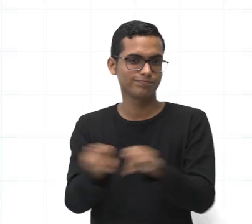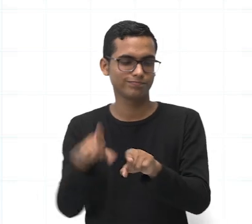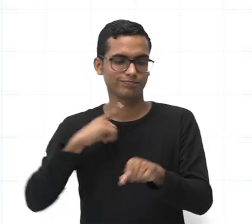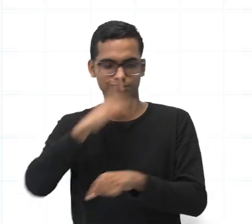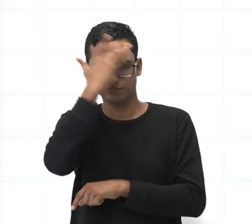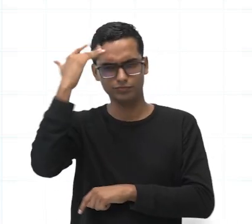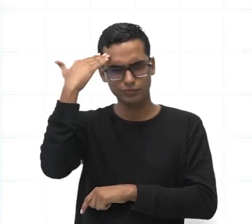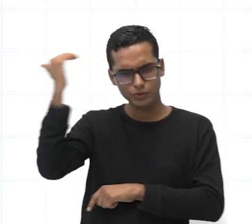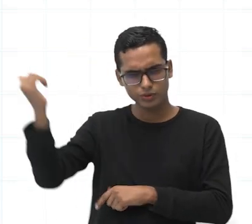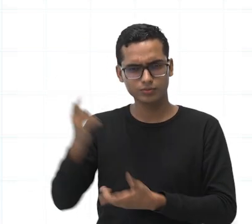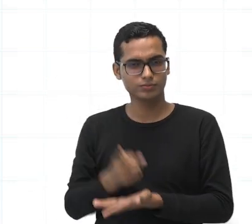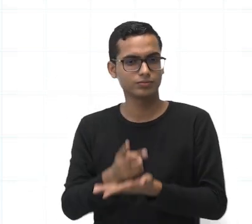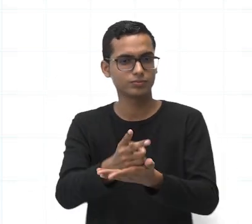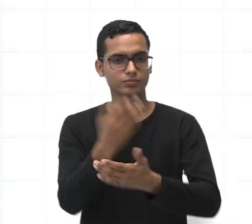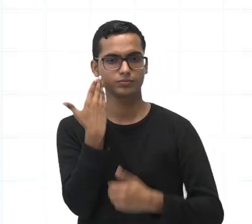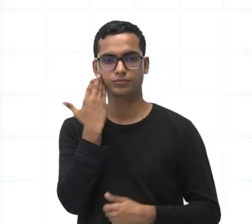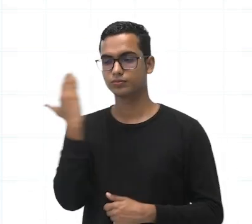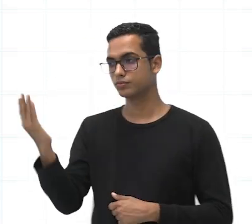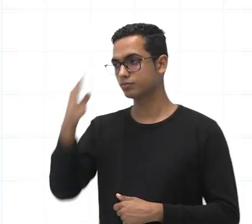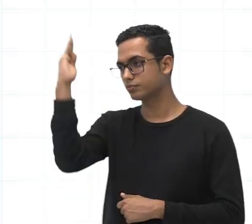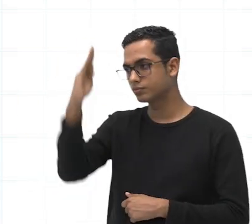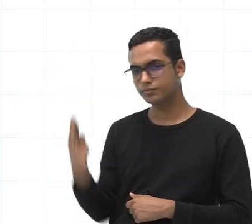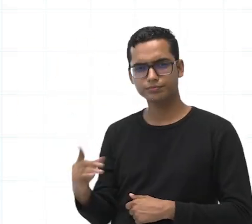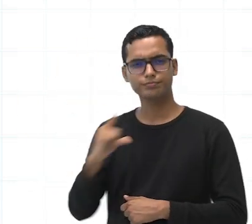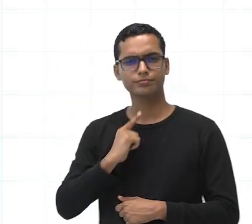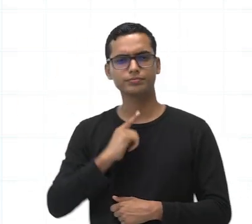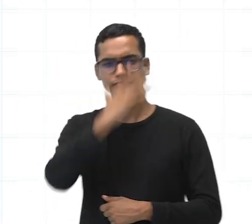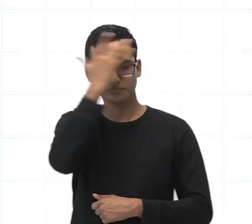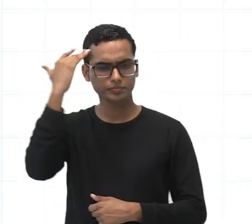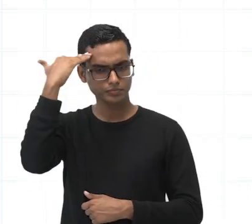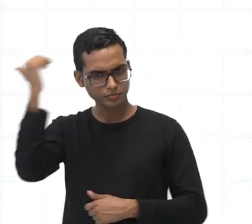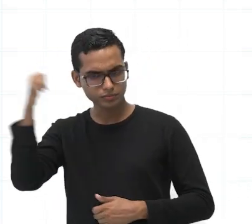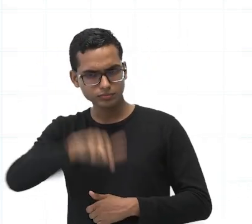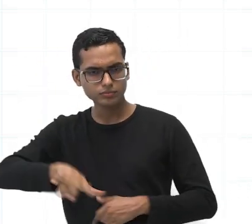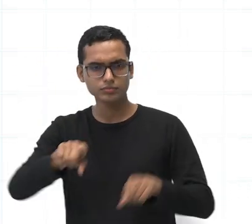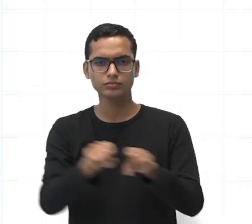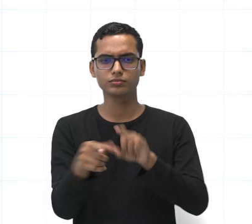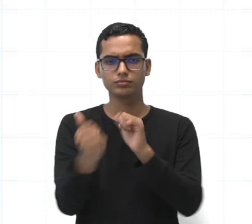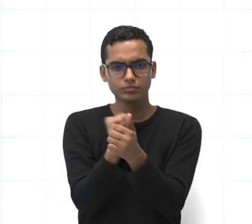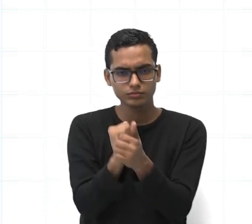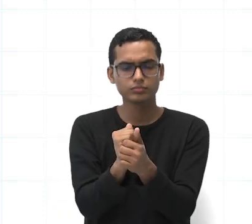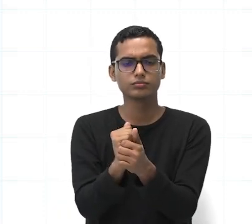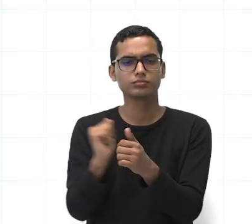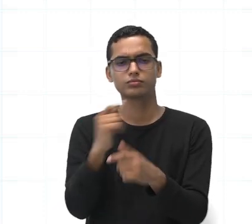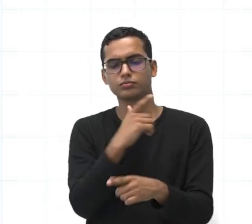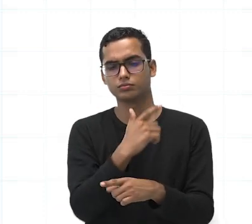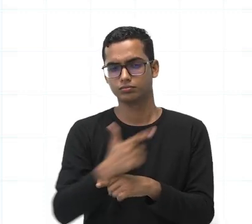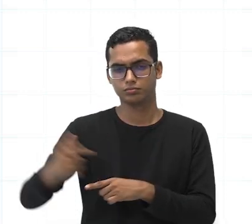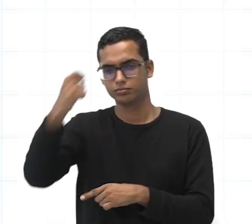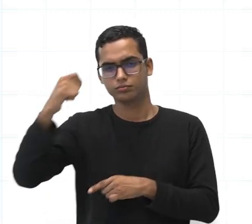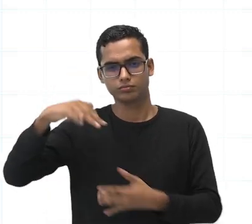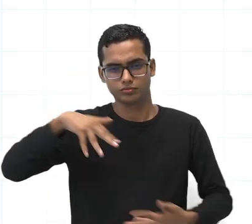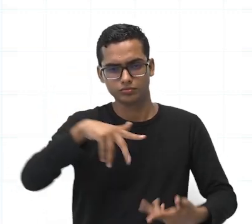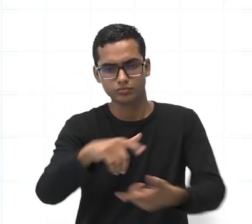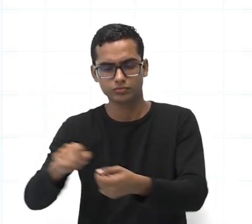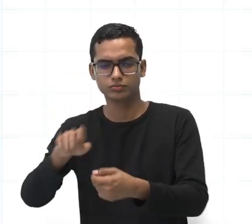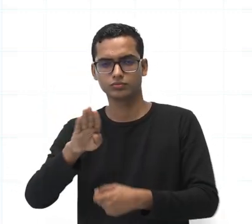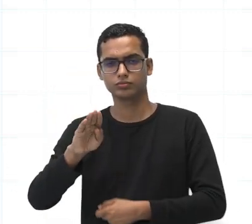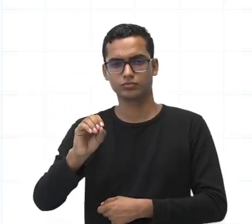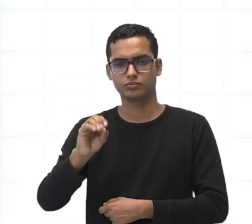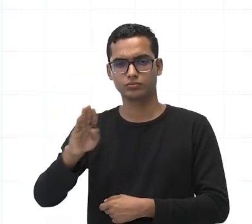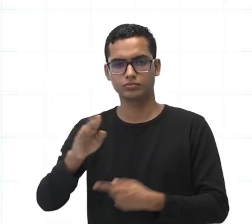né? Prosseguindo, no Brasil, os maiores ídolos do esporte são os campeões mundiais